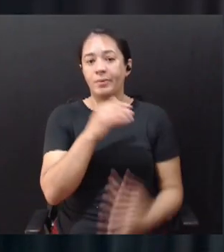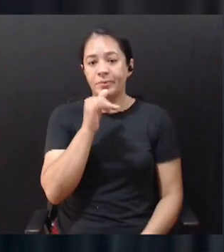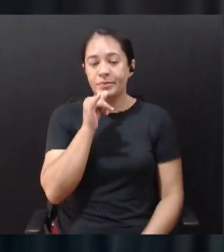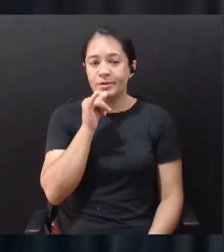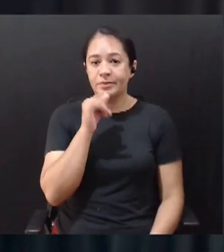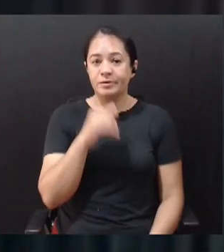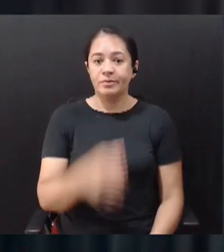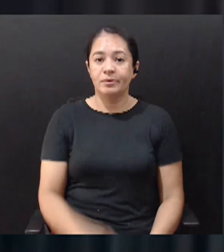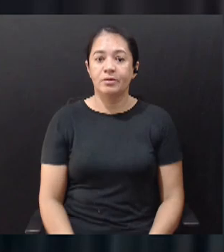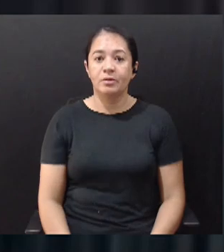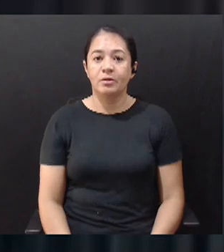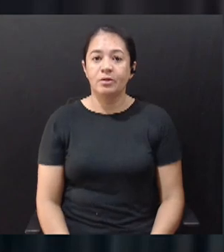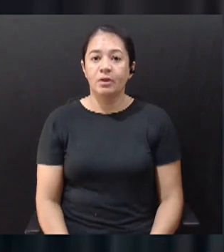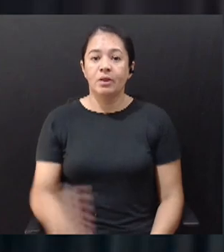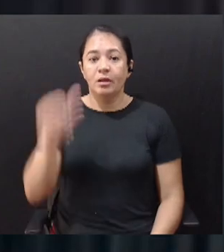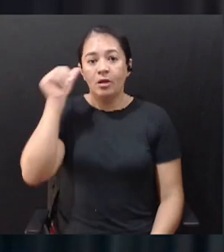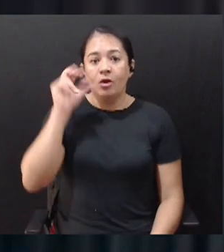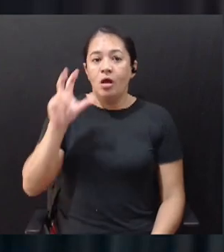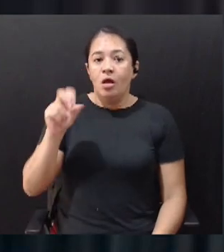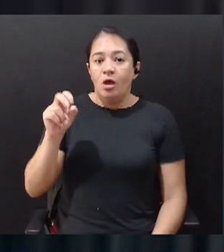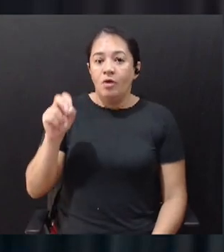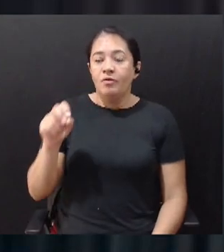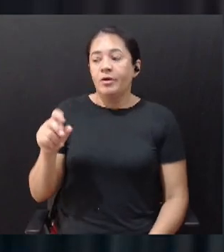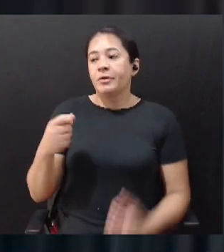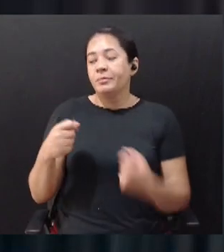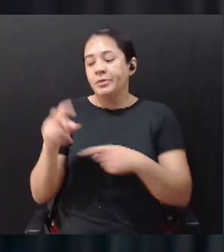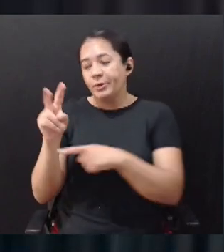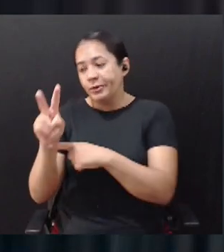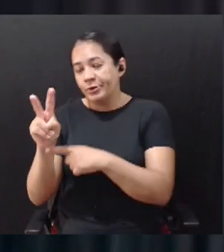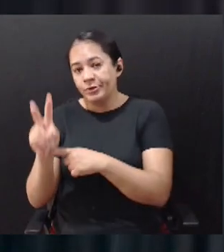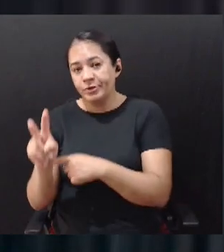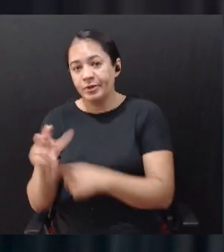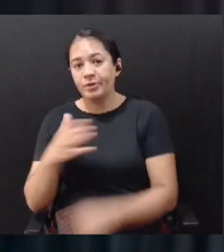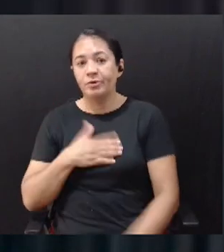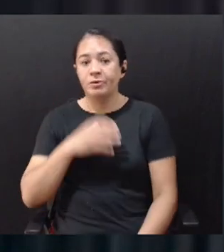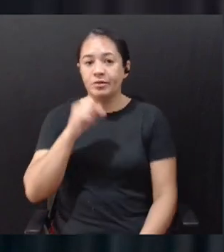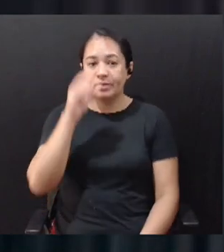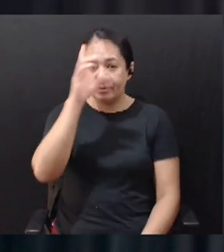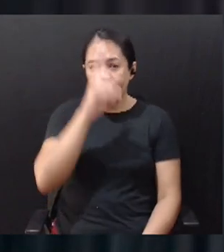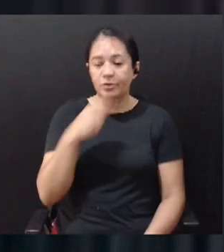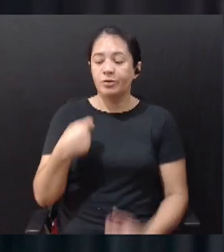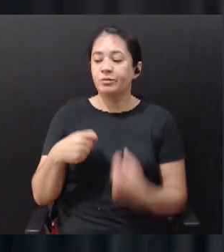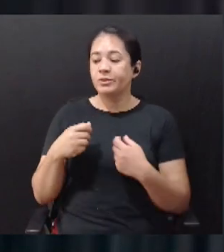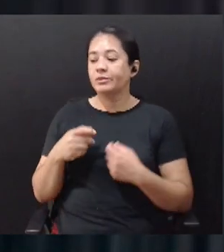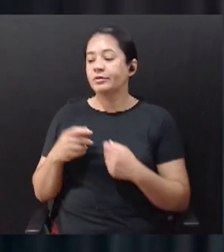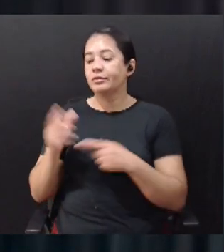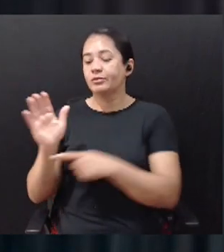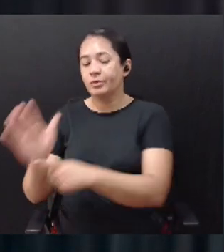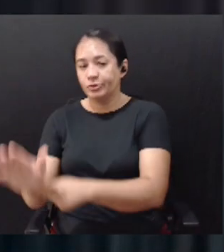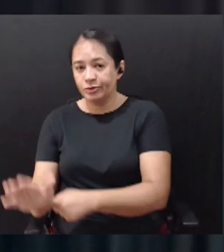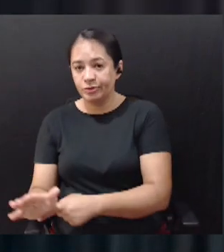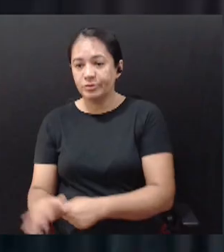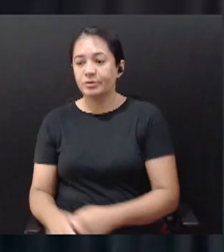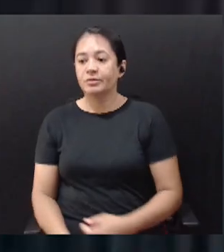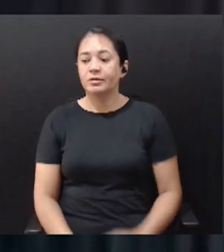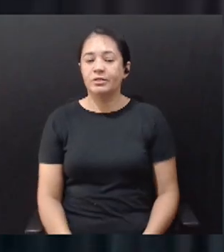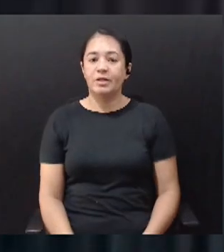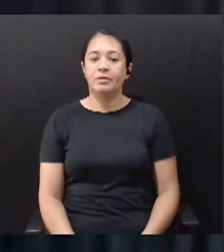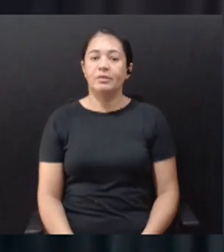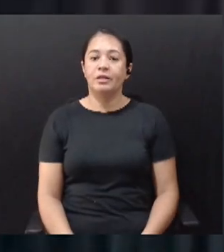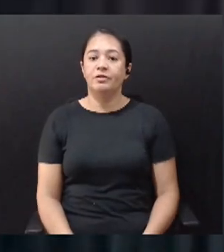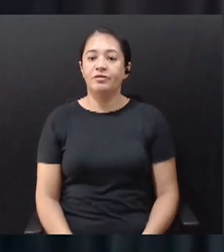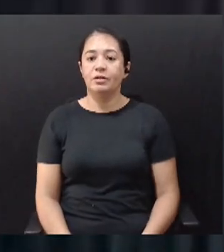avó que precisa de cuidados, então no meu final de semana eu tenho que me dedicar a Uhum. isso. Eu tenho alguns compromissos, então eu